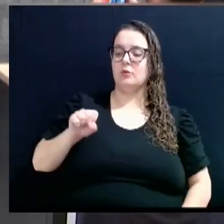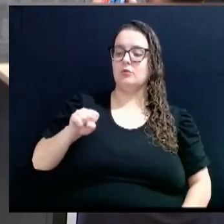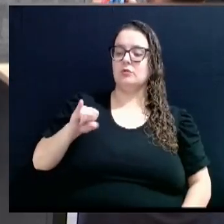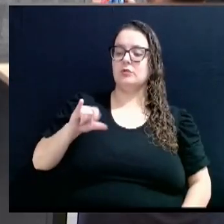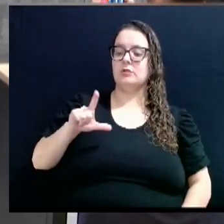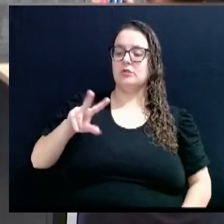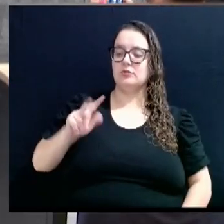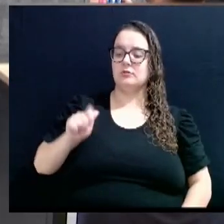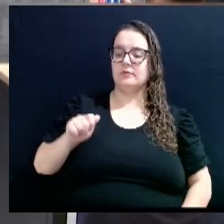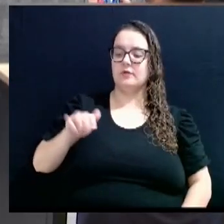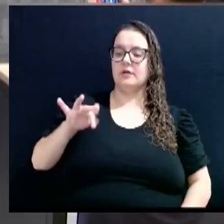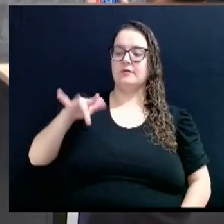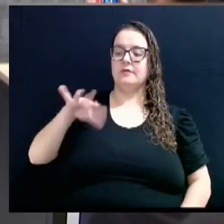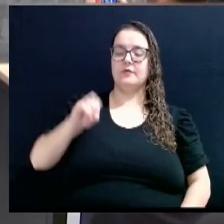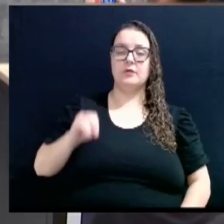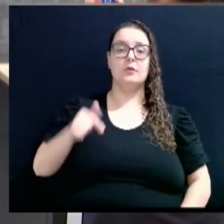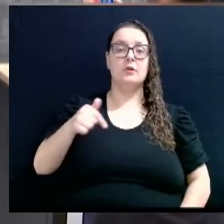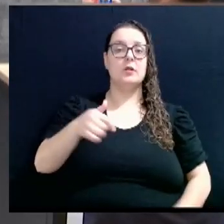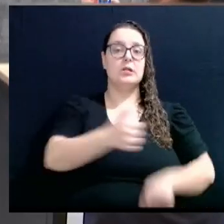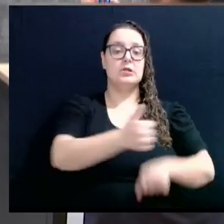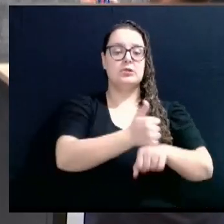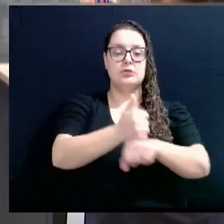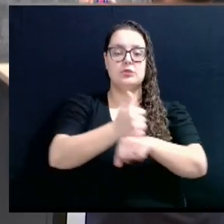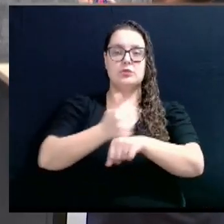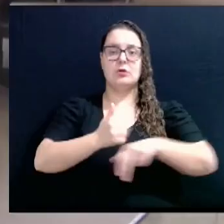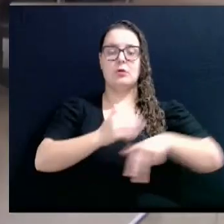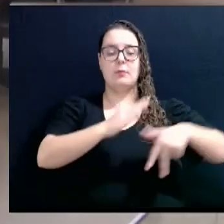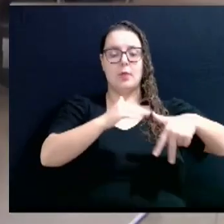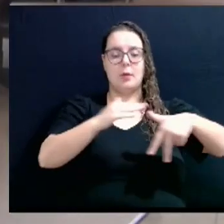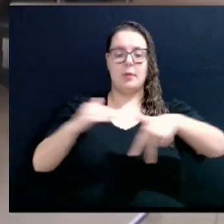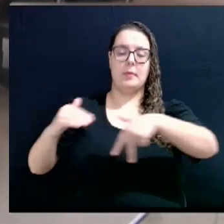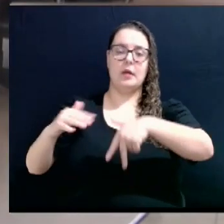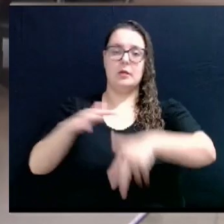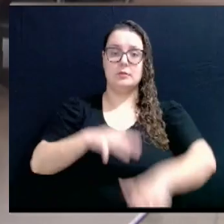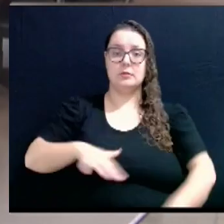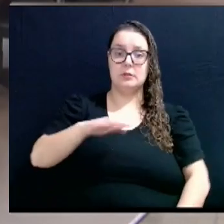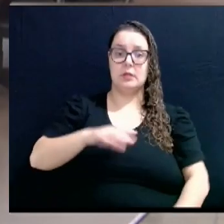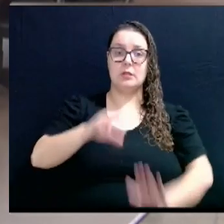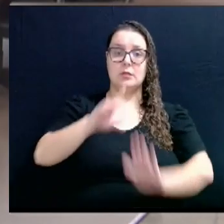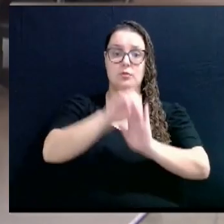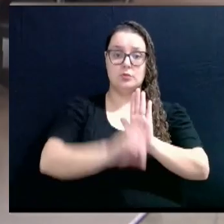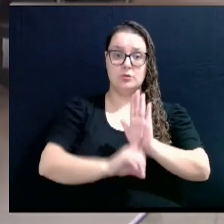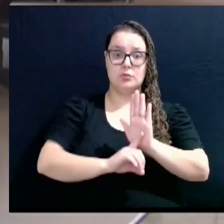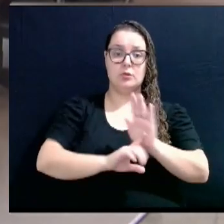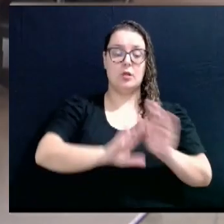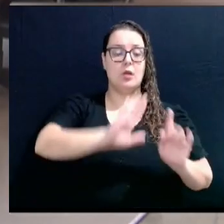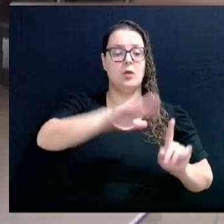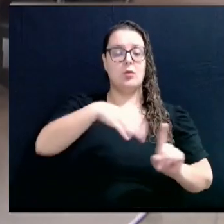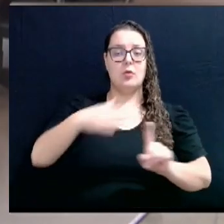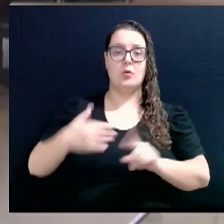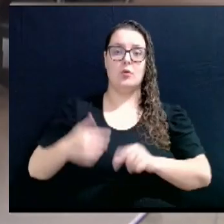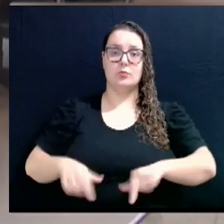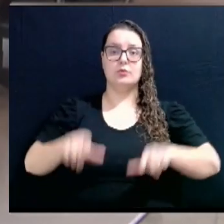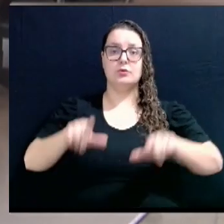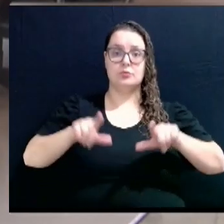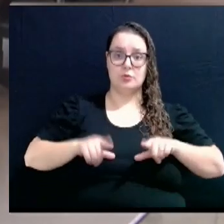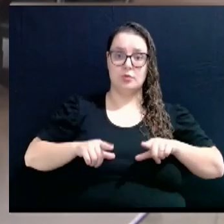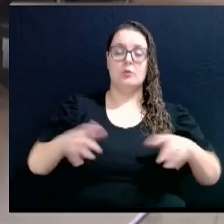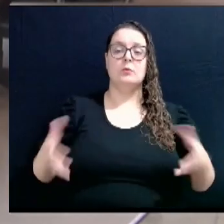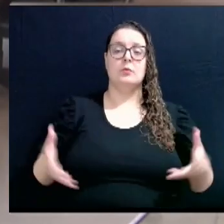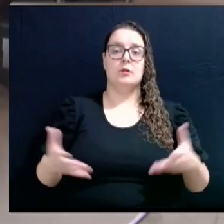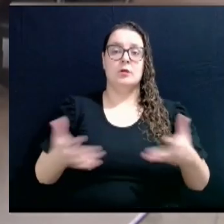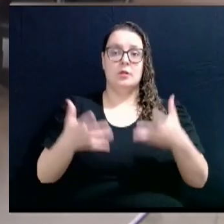7 profissionais de destaque no campo do direito. A honraria foi concedida por iniciativa da